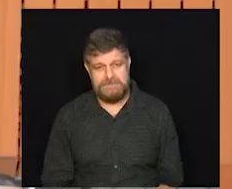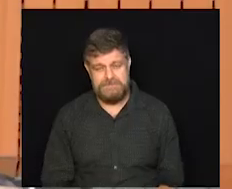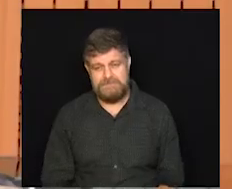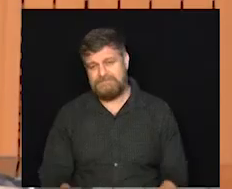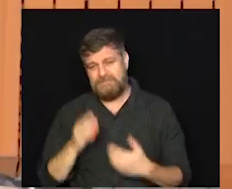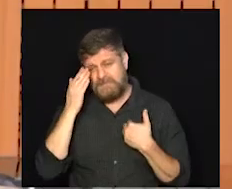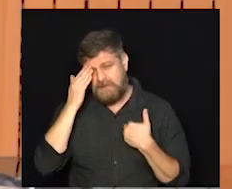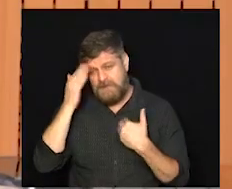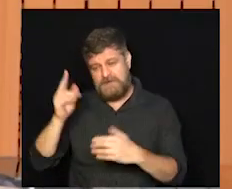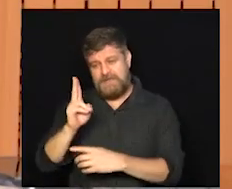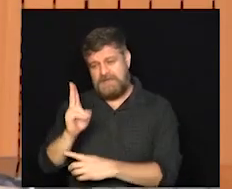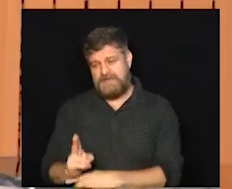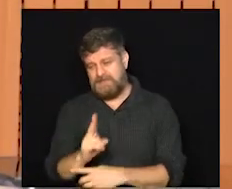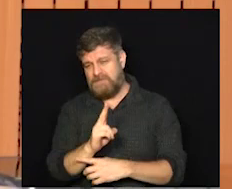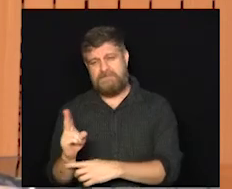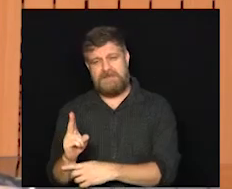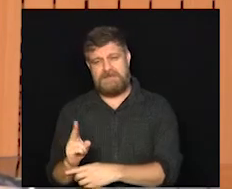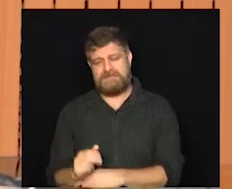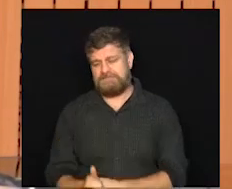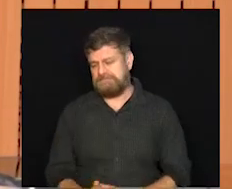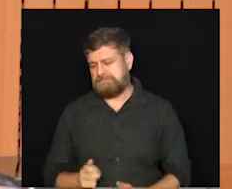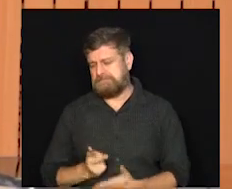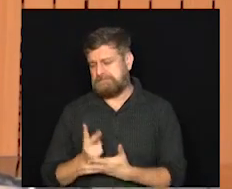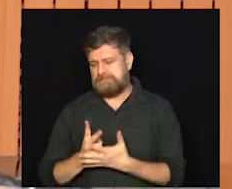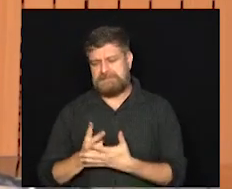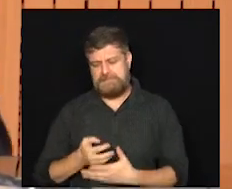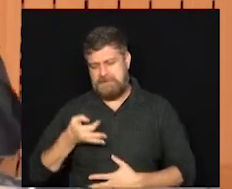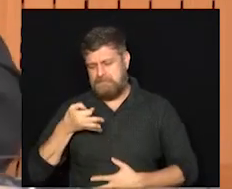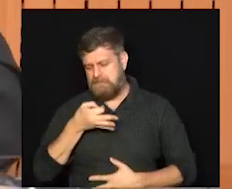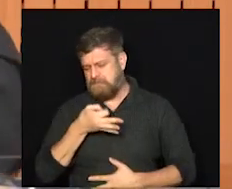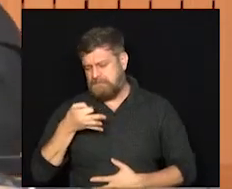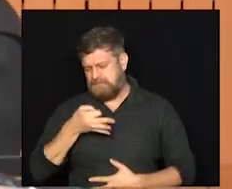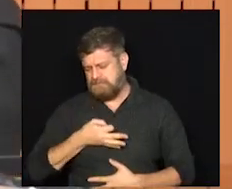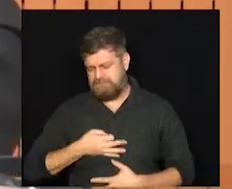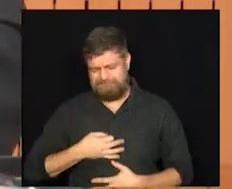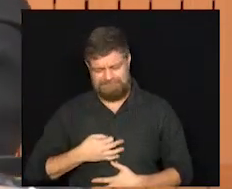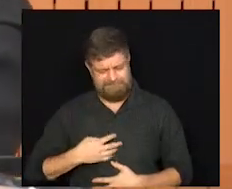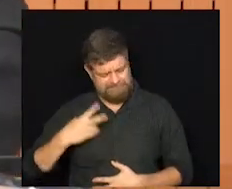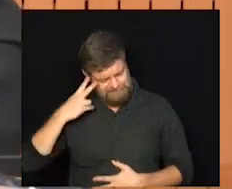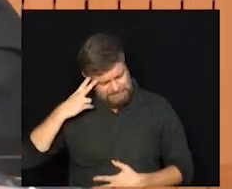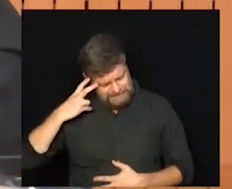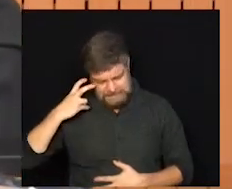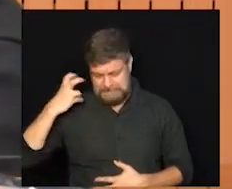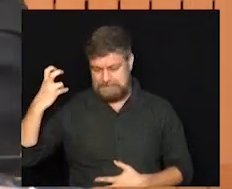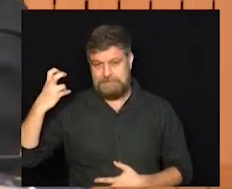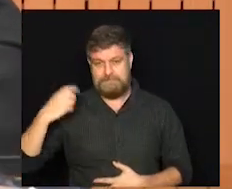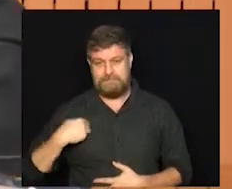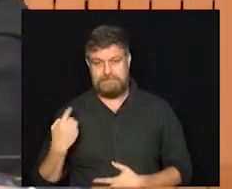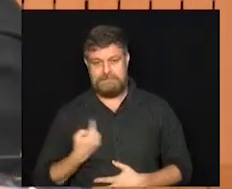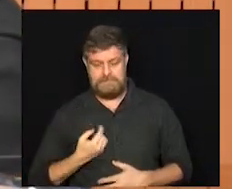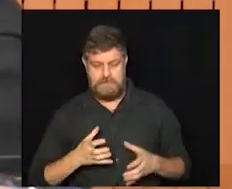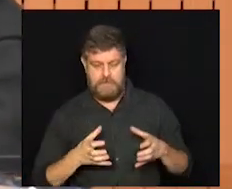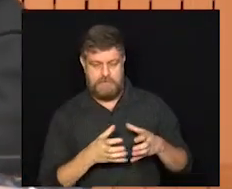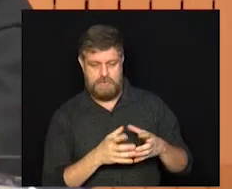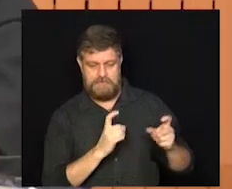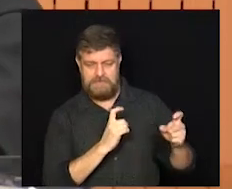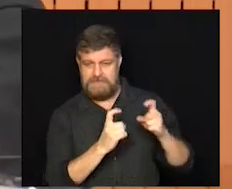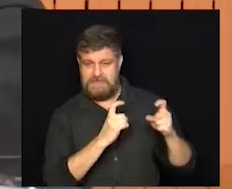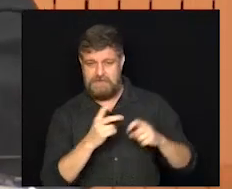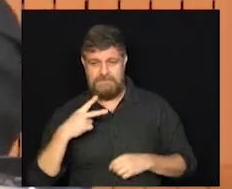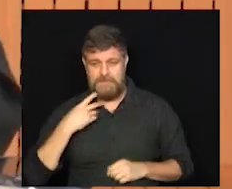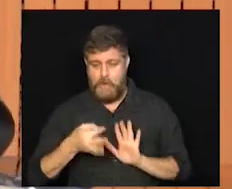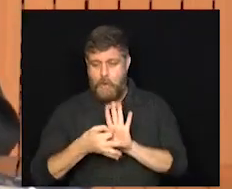Obrigado, Padre André, sempre com sábias palavras, nos brindando aqui nesta comissão e com